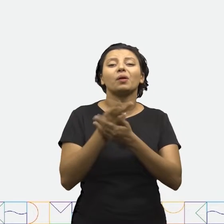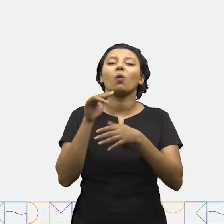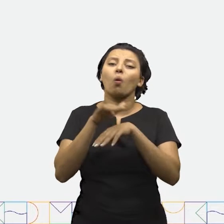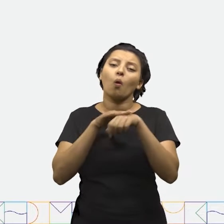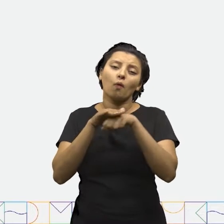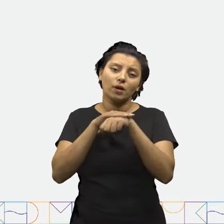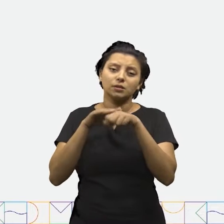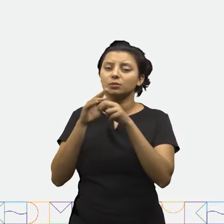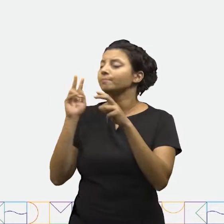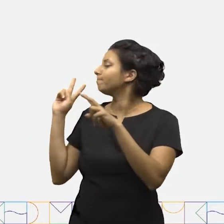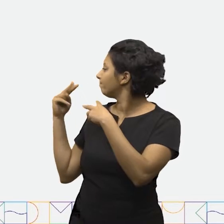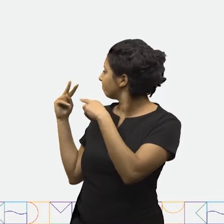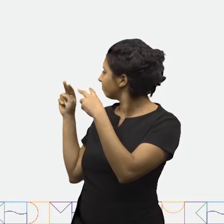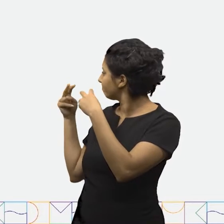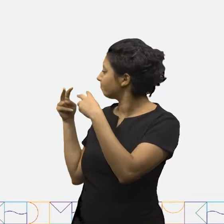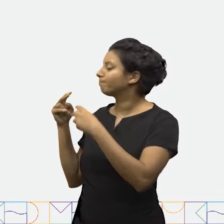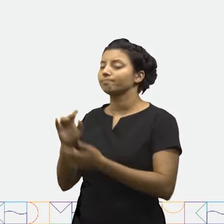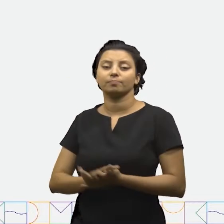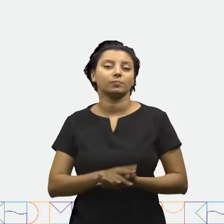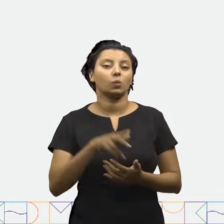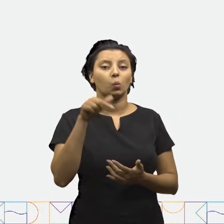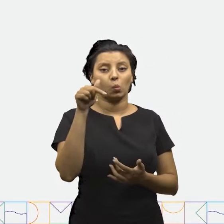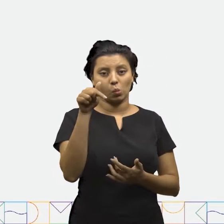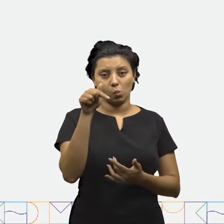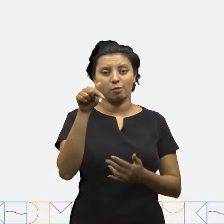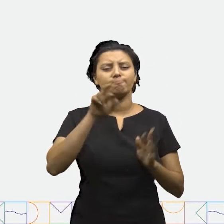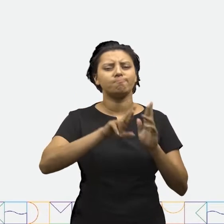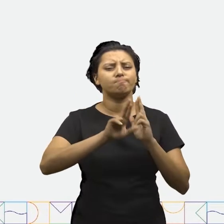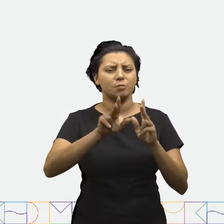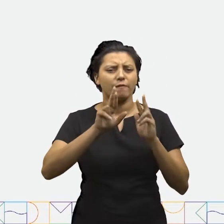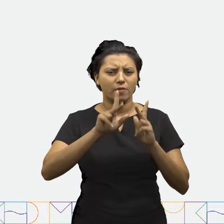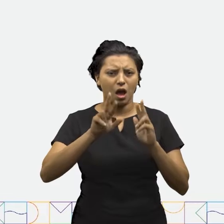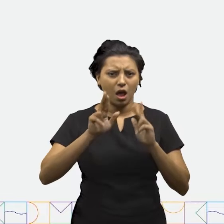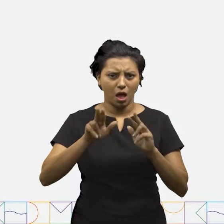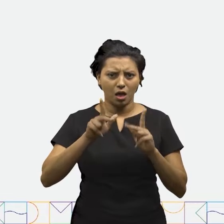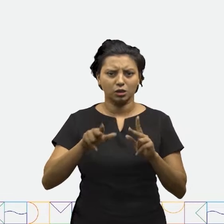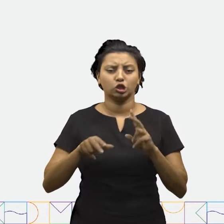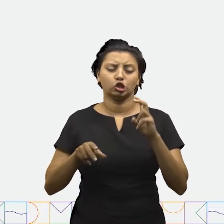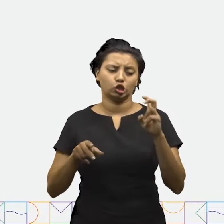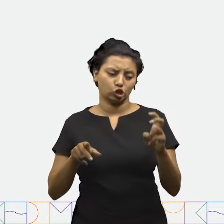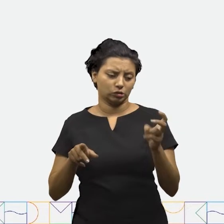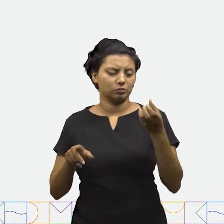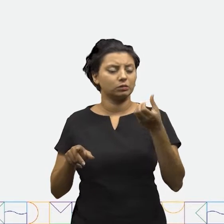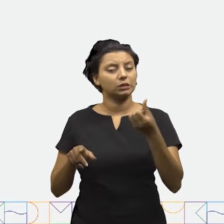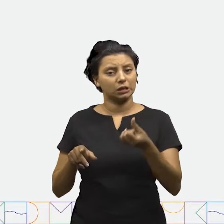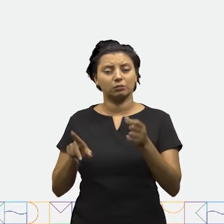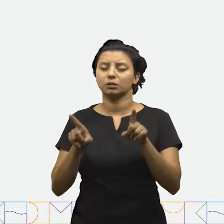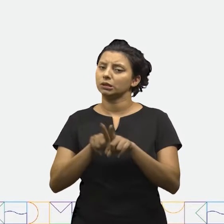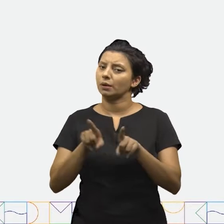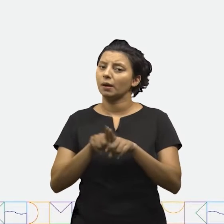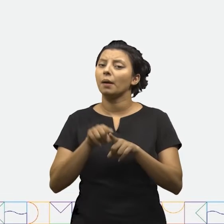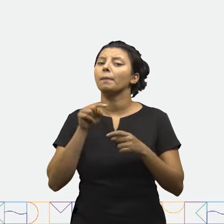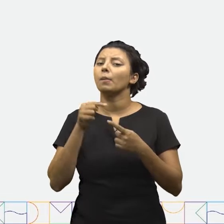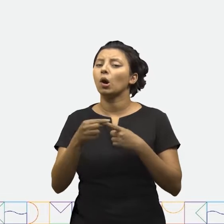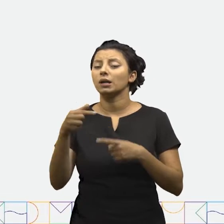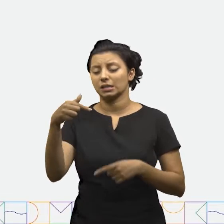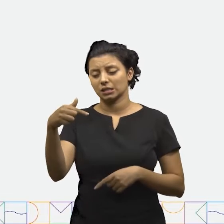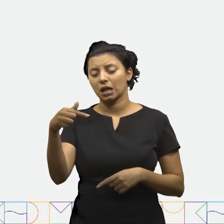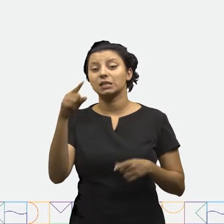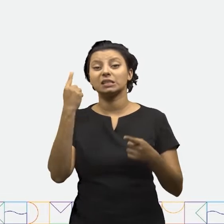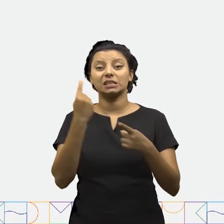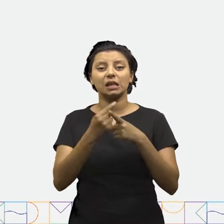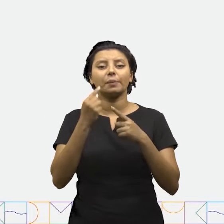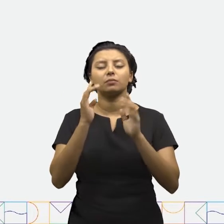viviam virados para trás. O número 7 era diferente dos números 5 e 6, pois